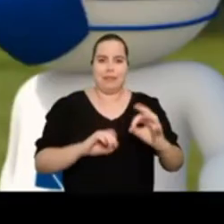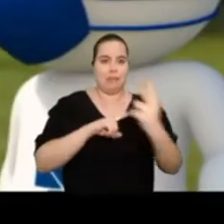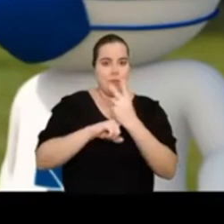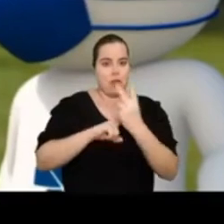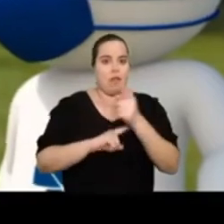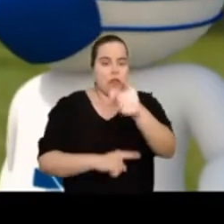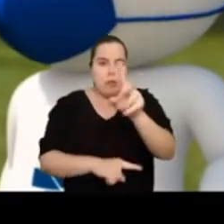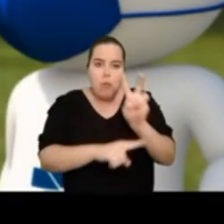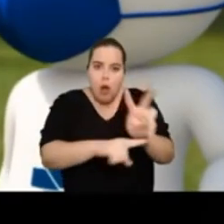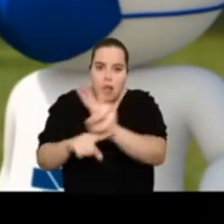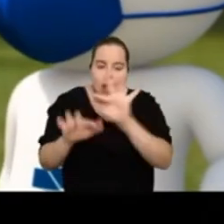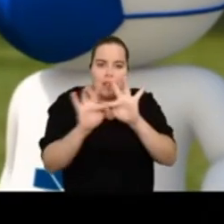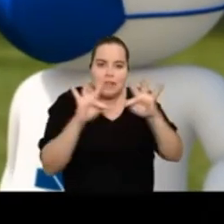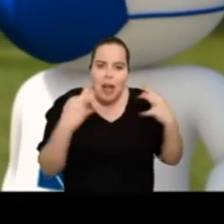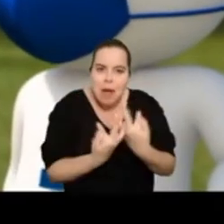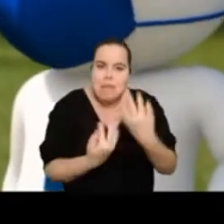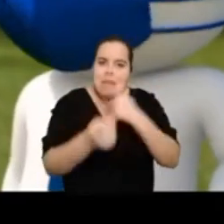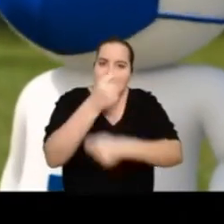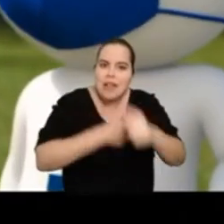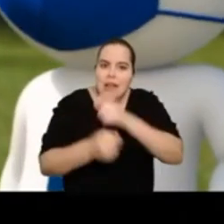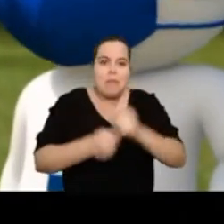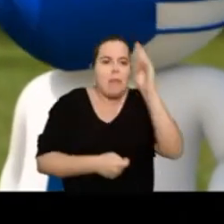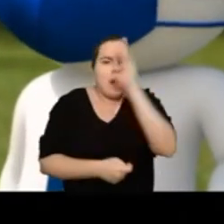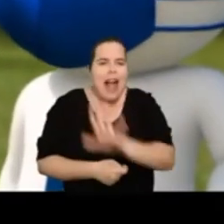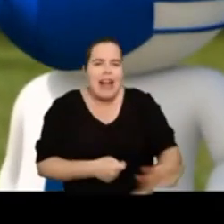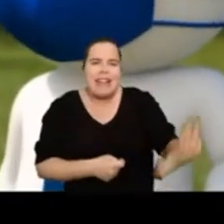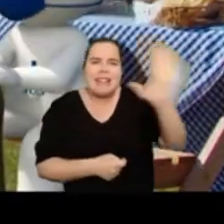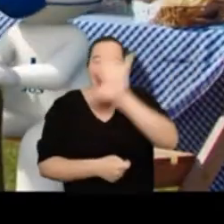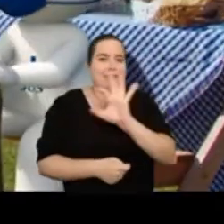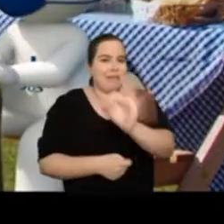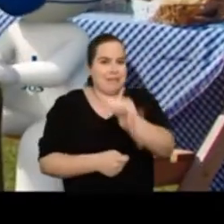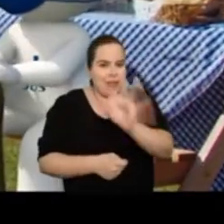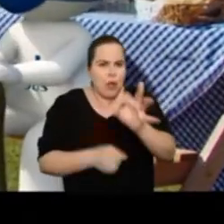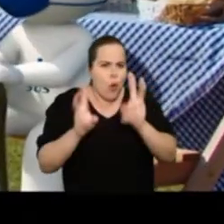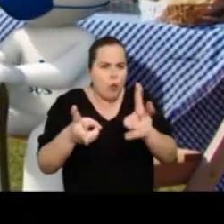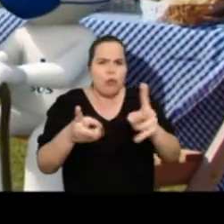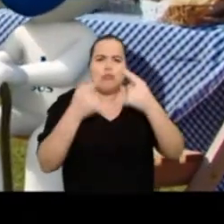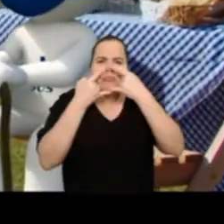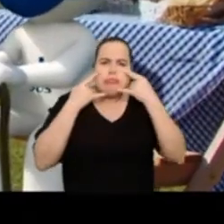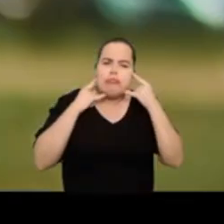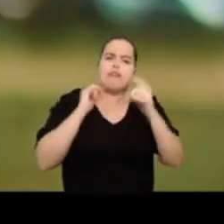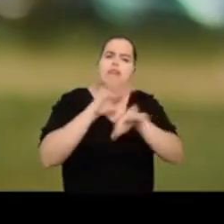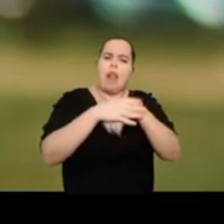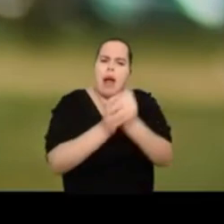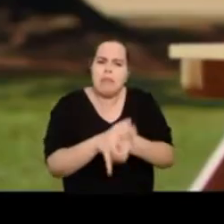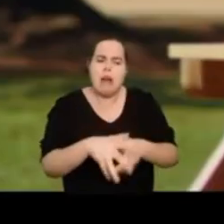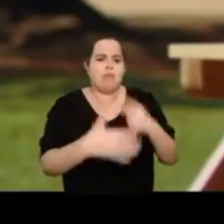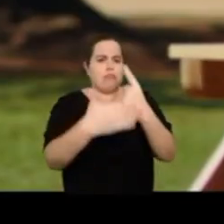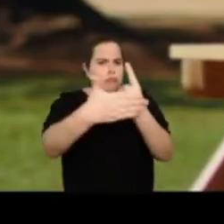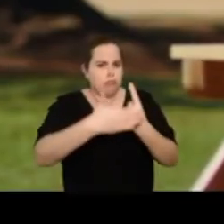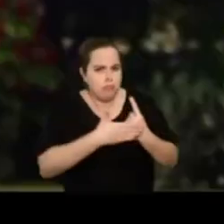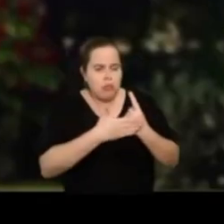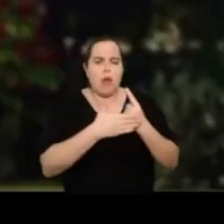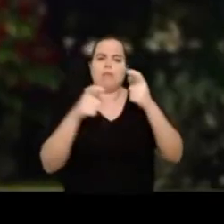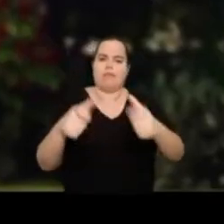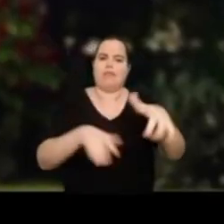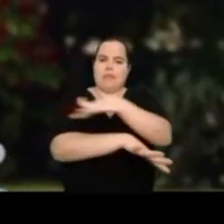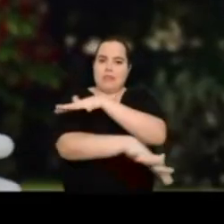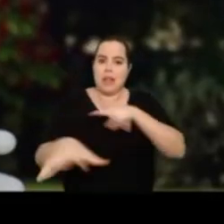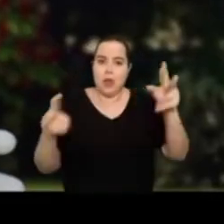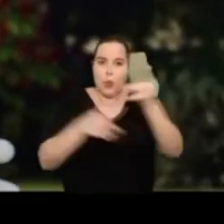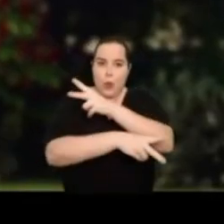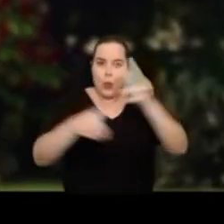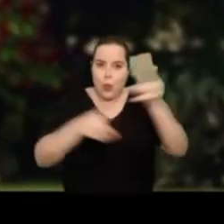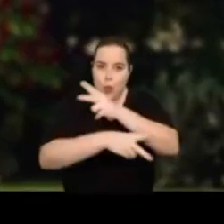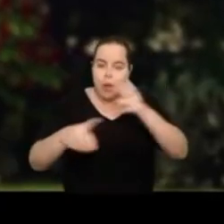importante. Assim você protege a sua família, a sua renda e o Brasil. É, e continue se cuidando. Use máscara, lave as mãos, mantenha a